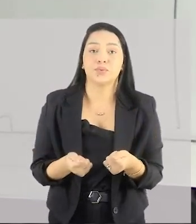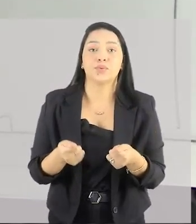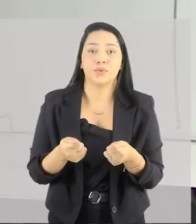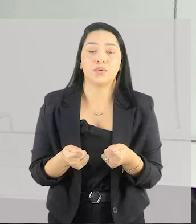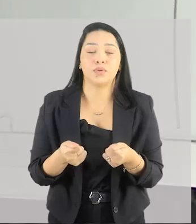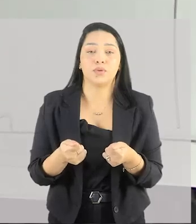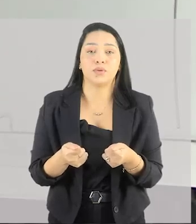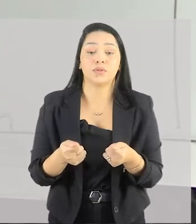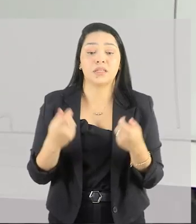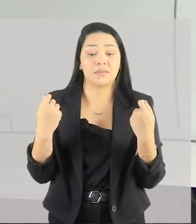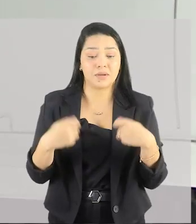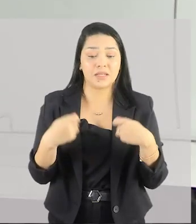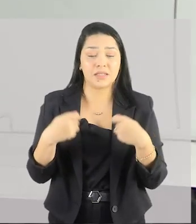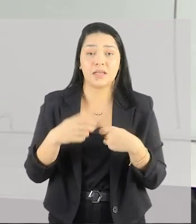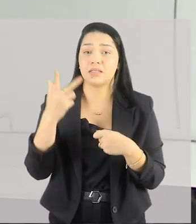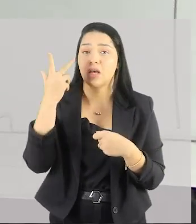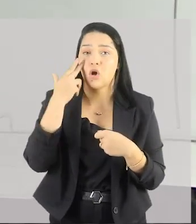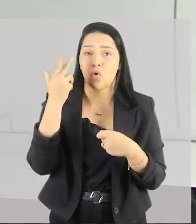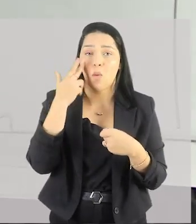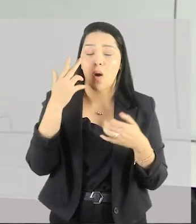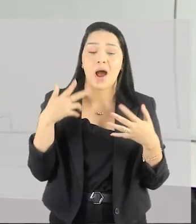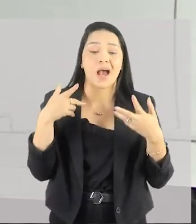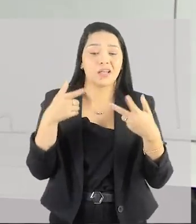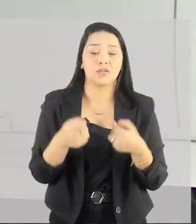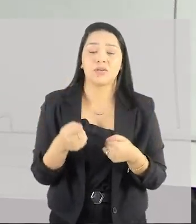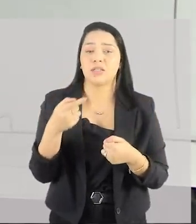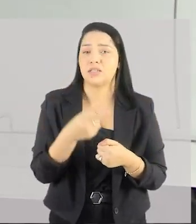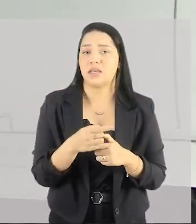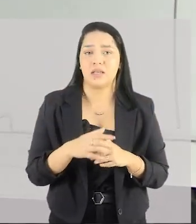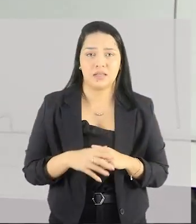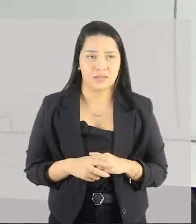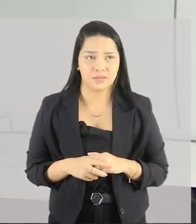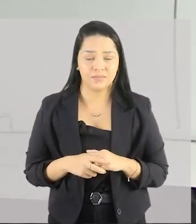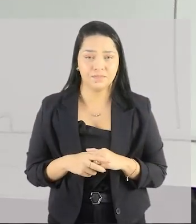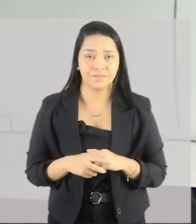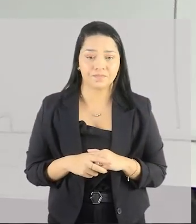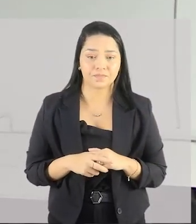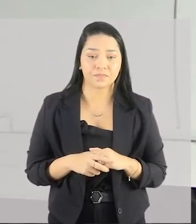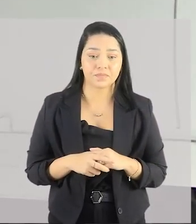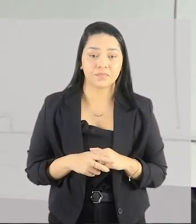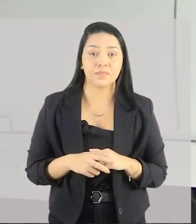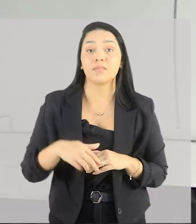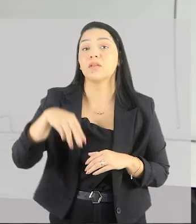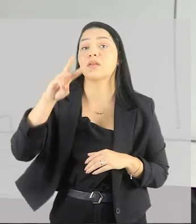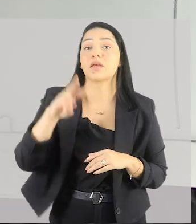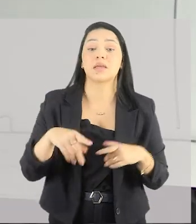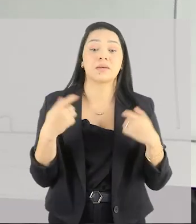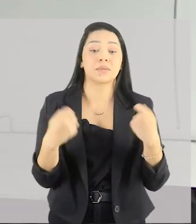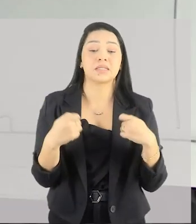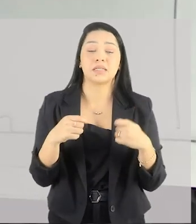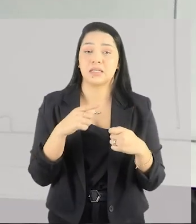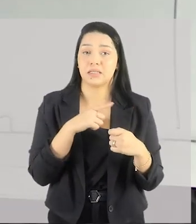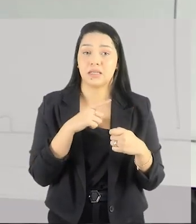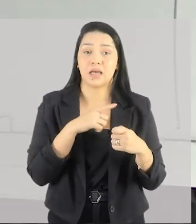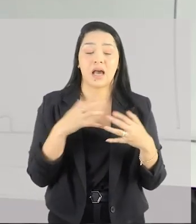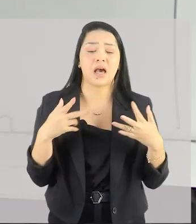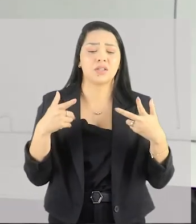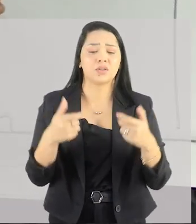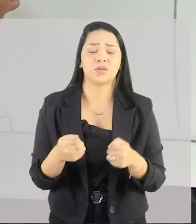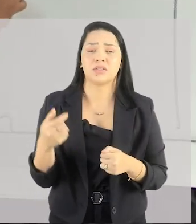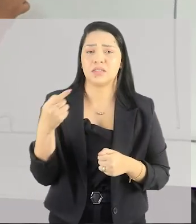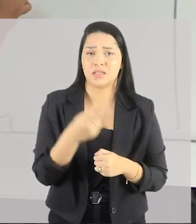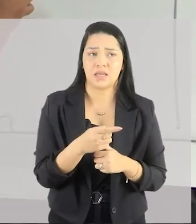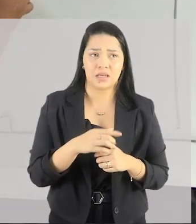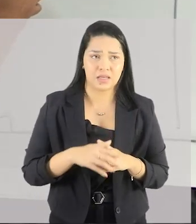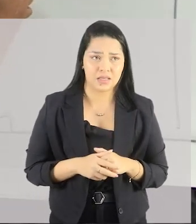pelo pedaço que tem que ser comum a todas elas, tá? Quem é o comprimento que tem que ser comum a todas